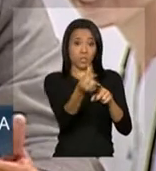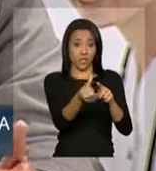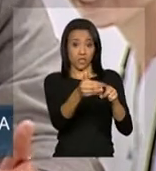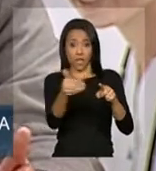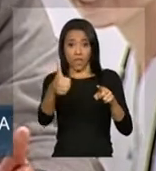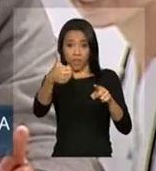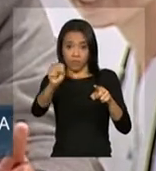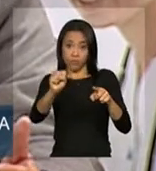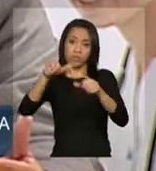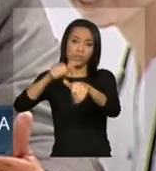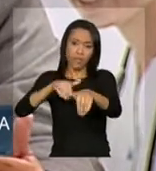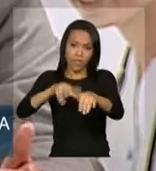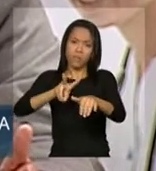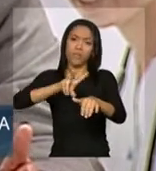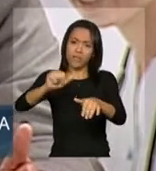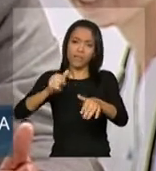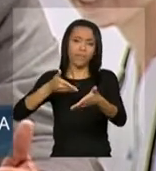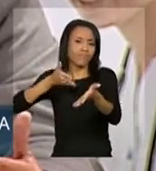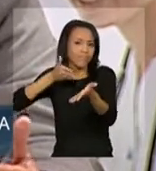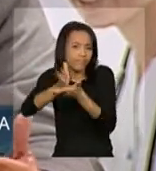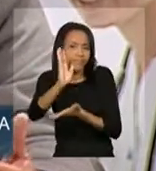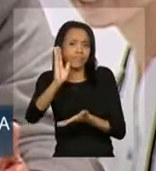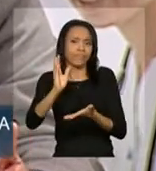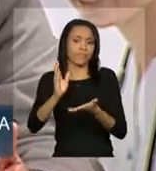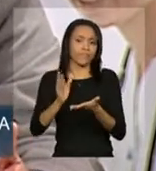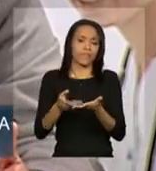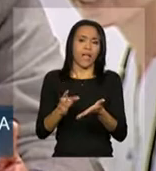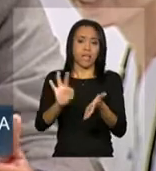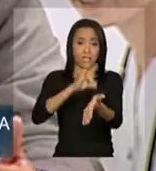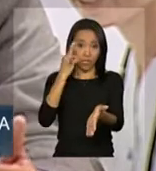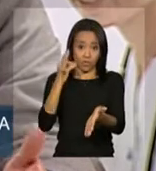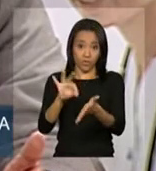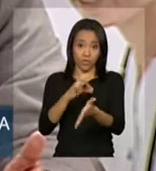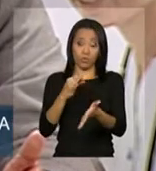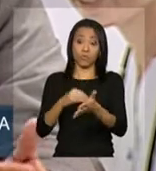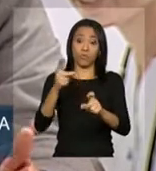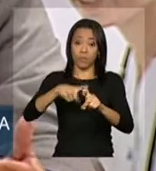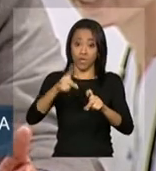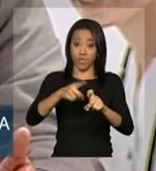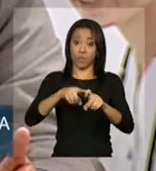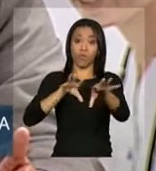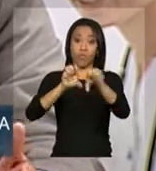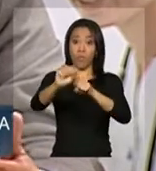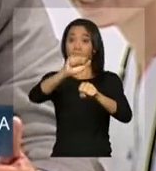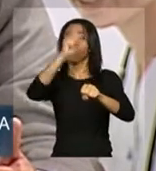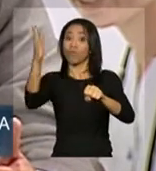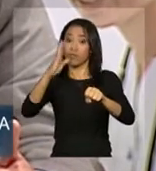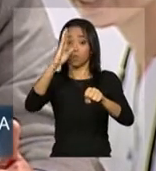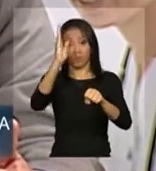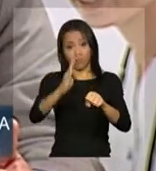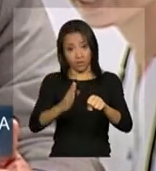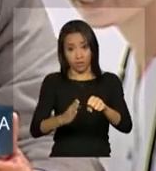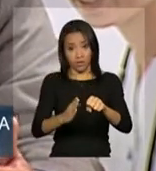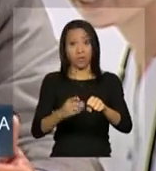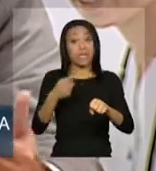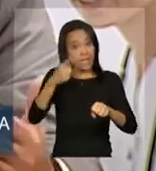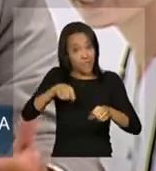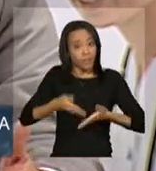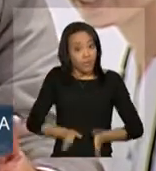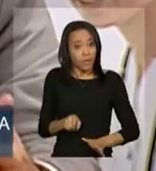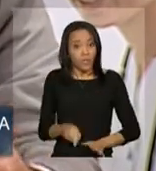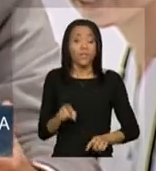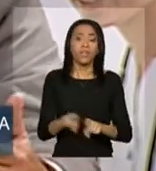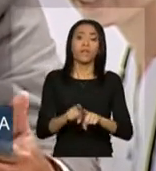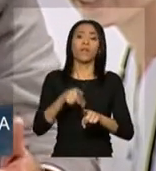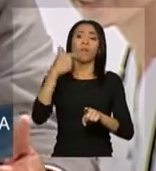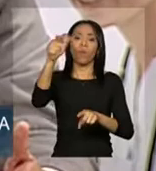haverá homologação das inscrições por médicos brasileiros formados no exterior e também por médicos estrangeiros eles deverão